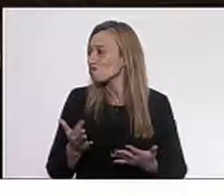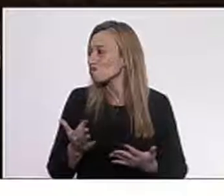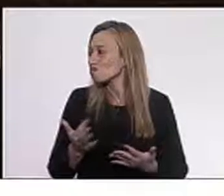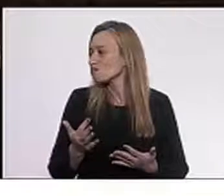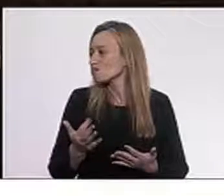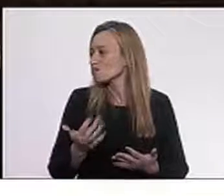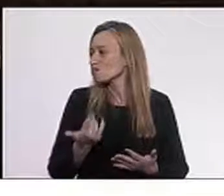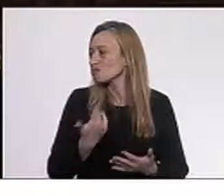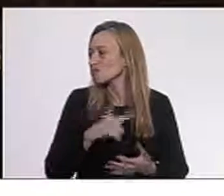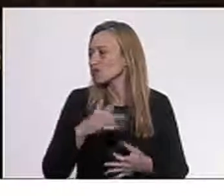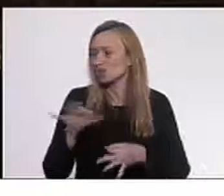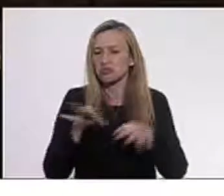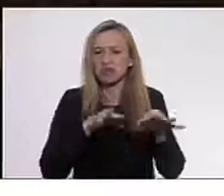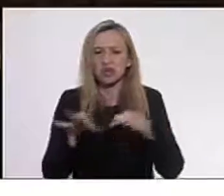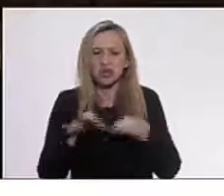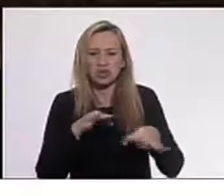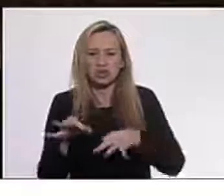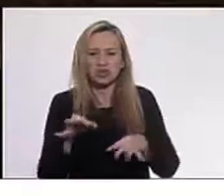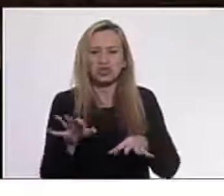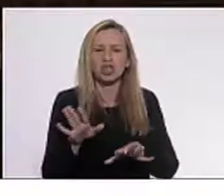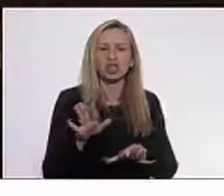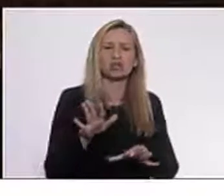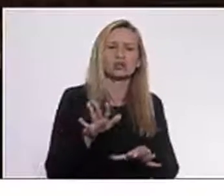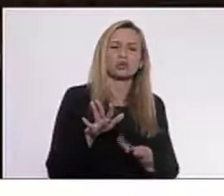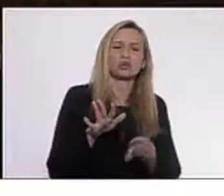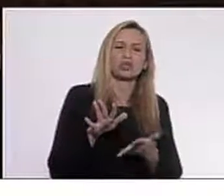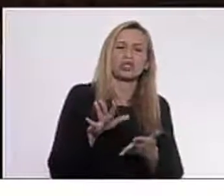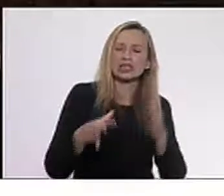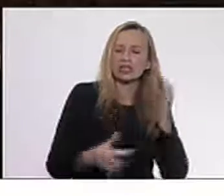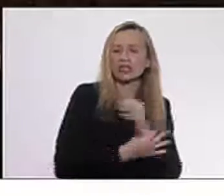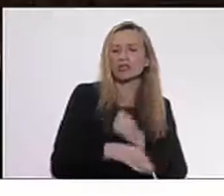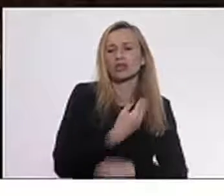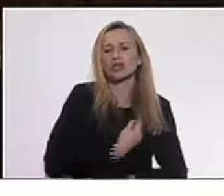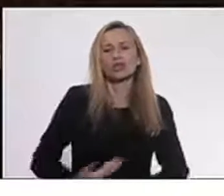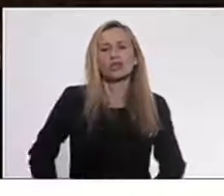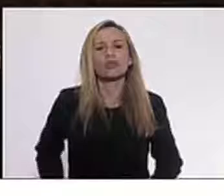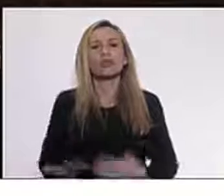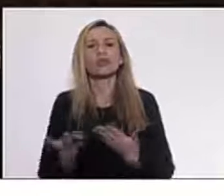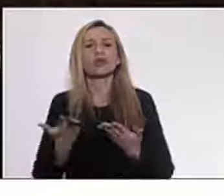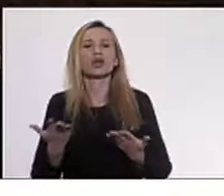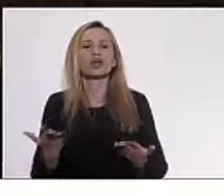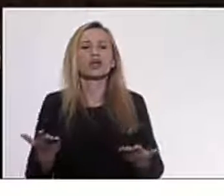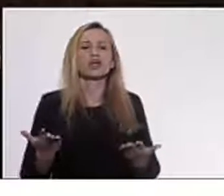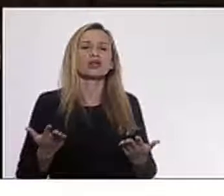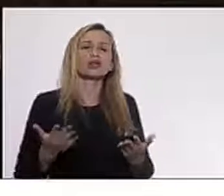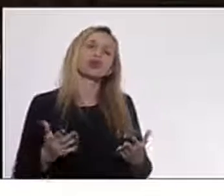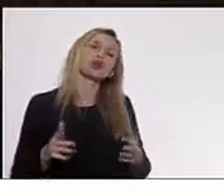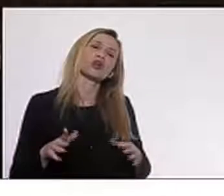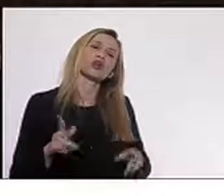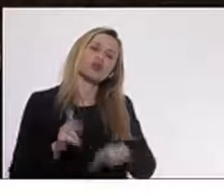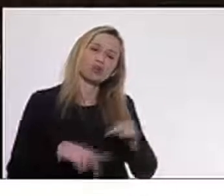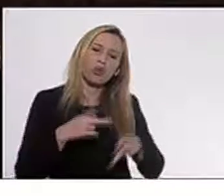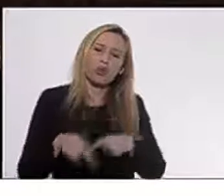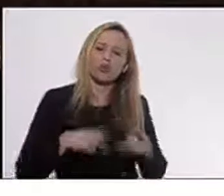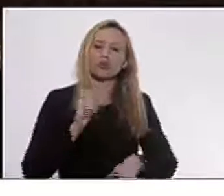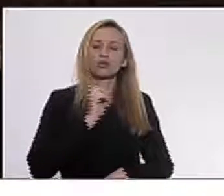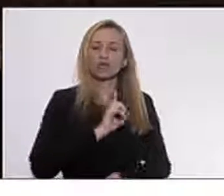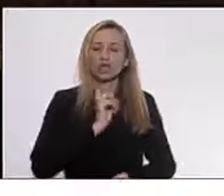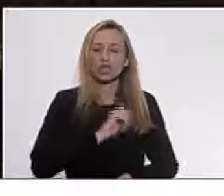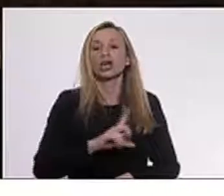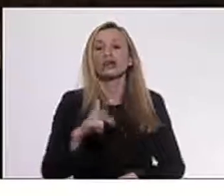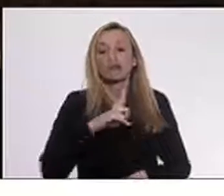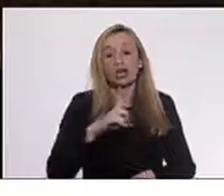um programa, um projeto de segurança pública para a população fluminense. Há